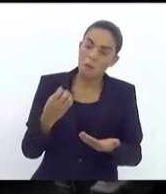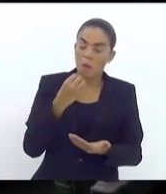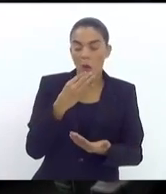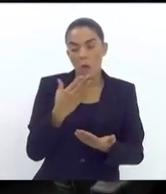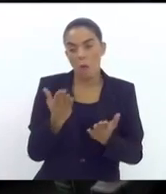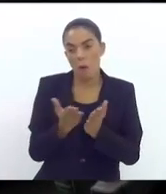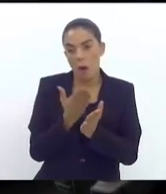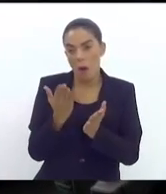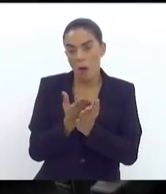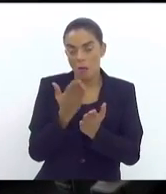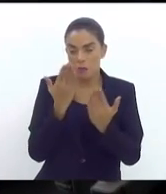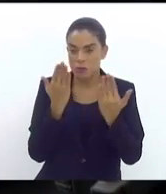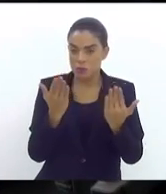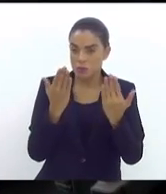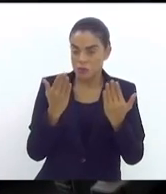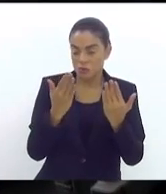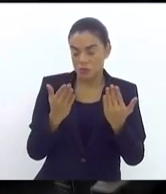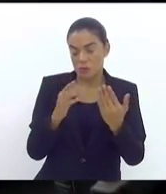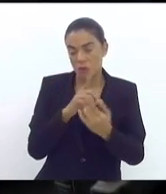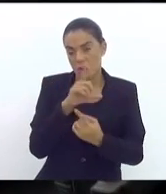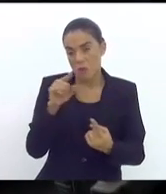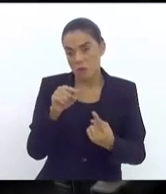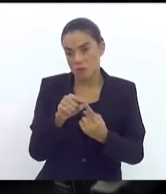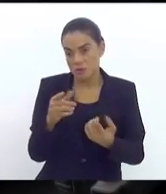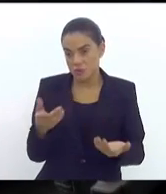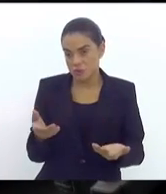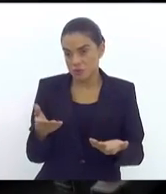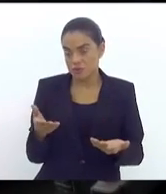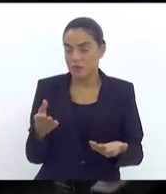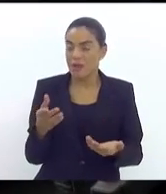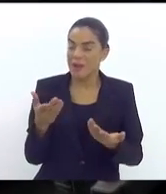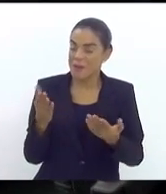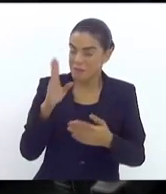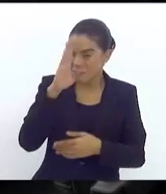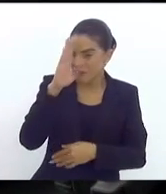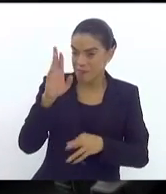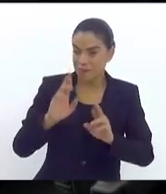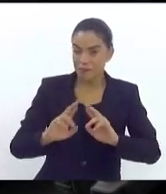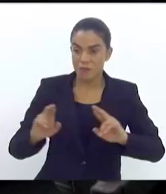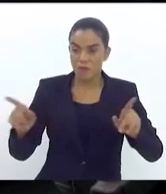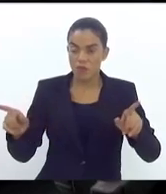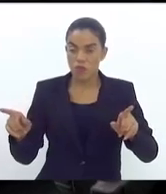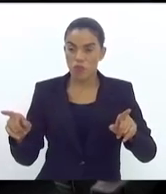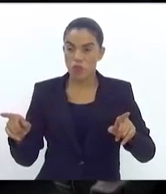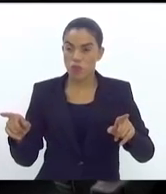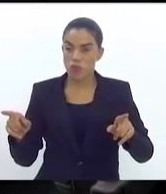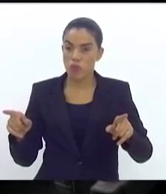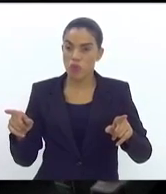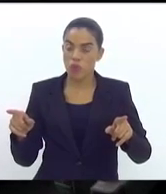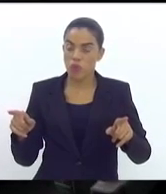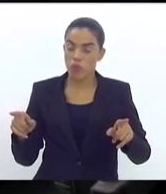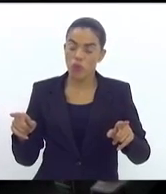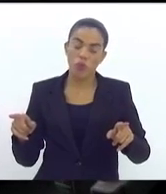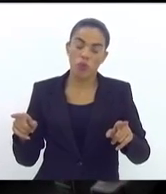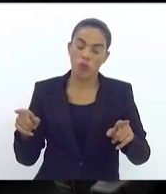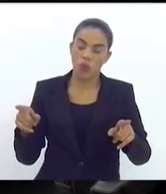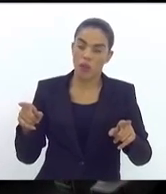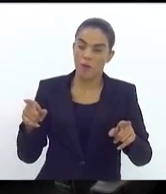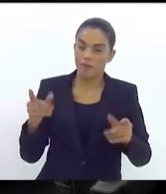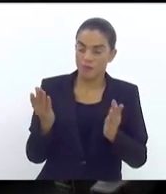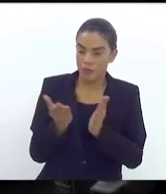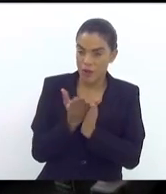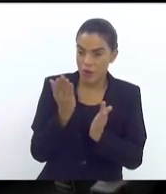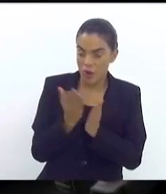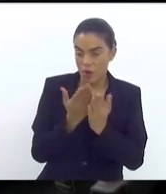suspeitos faz isso. A principal diferença entre um alinhamento justo, um alinhamento, no primeiro momento, e o álbum